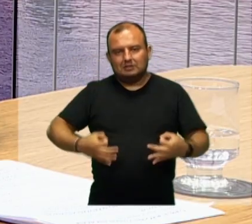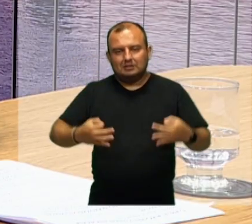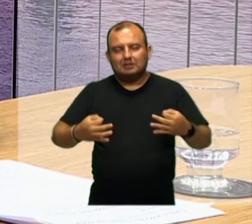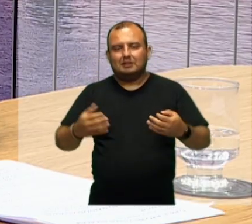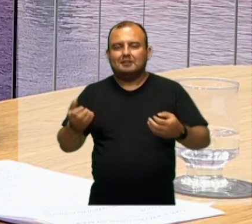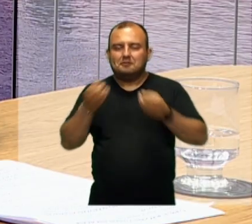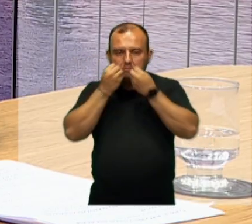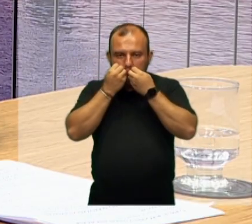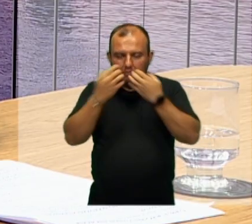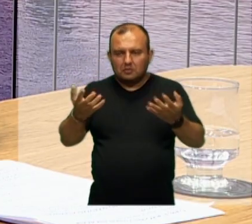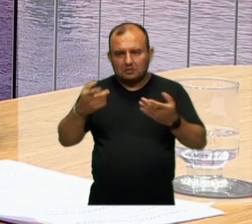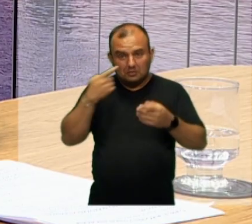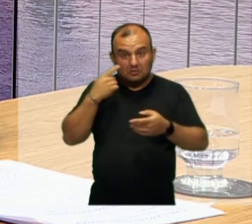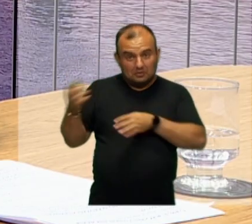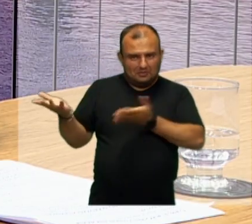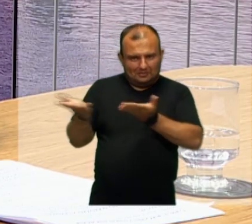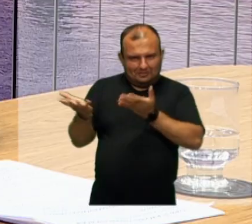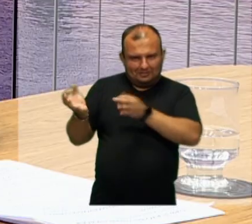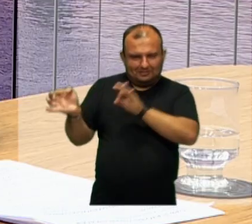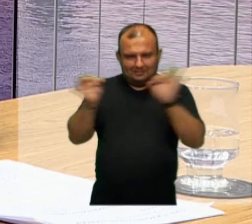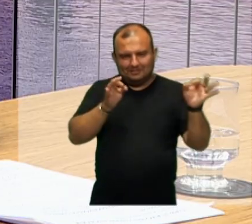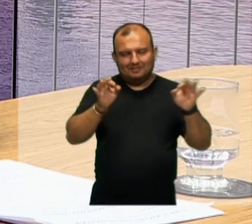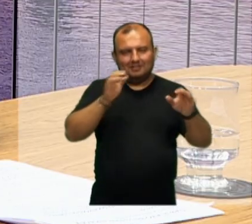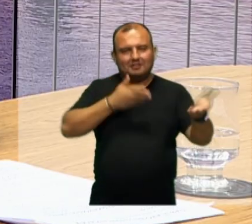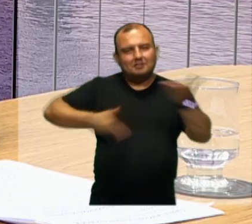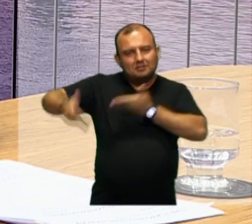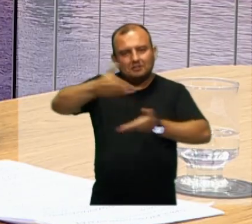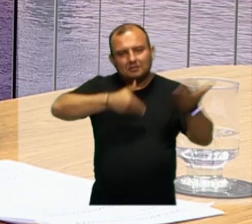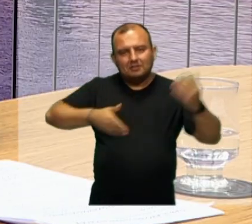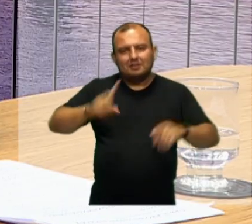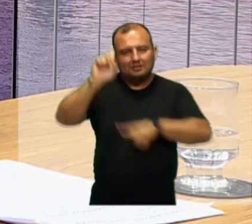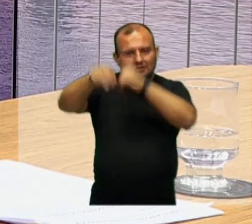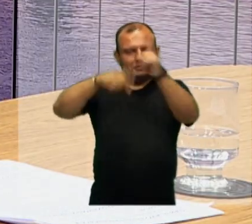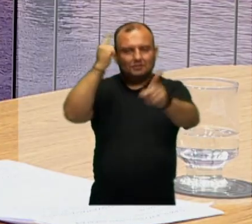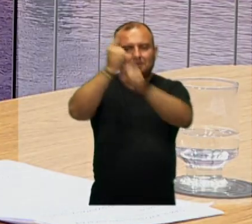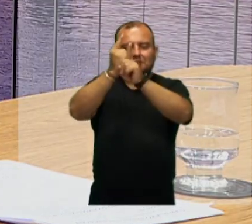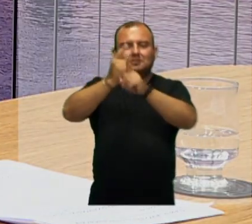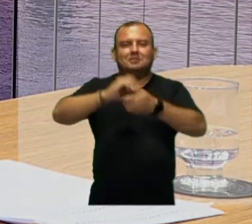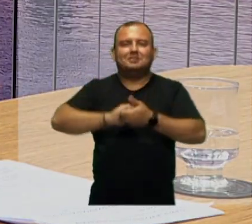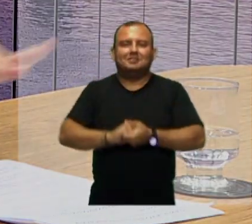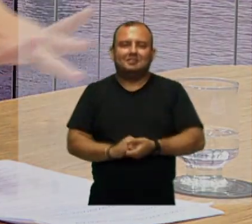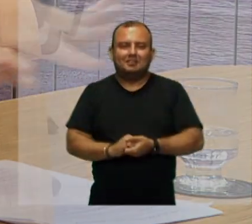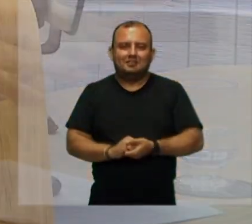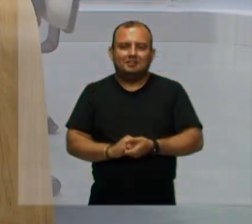corretas, como essa que você teve aqui agora, circular. Até o próximo Câmara Aberta.